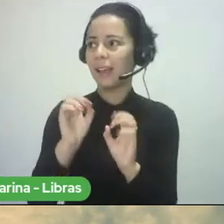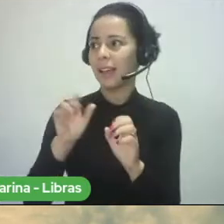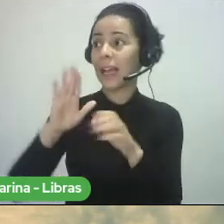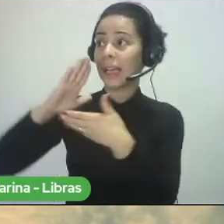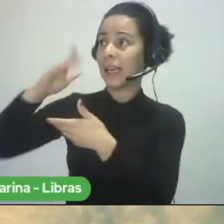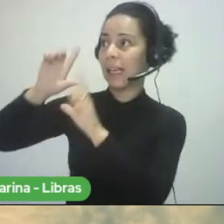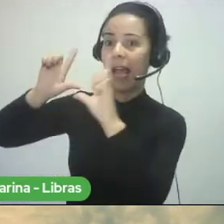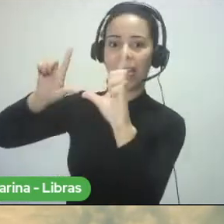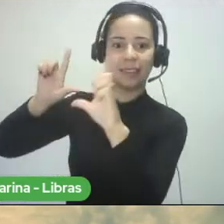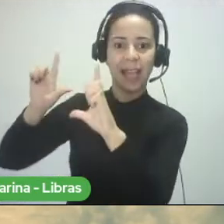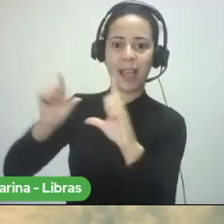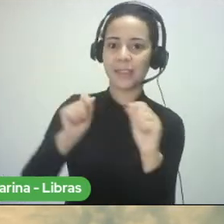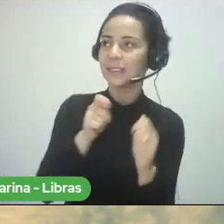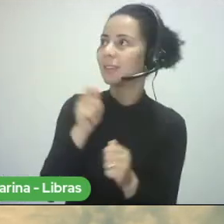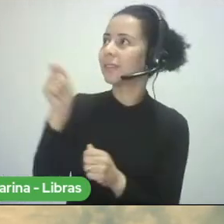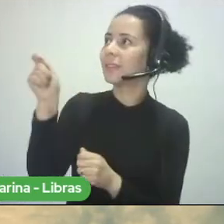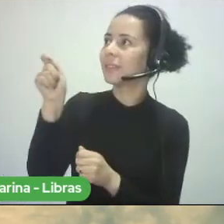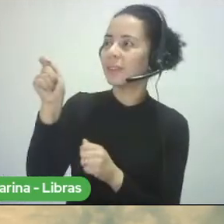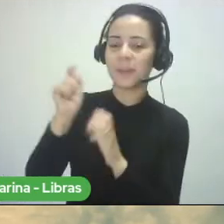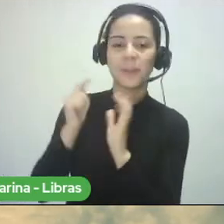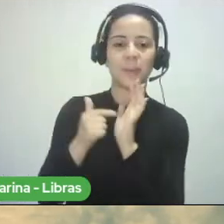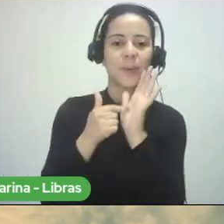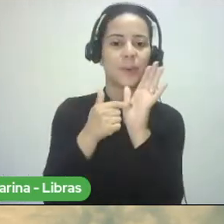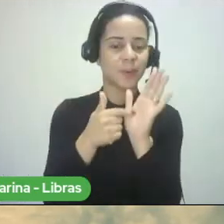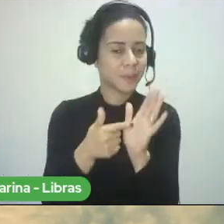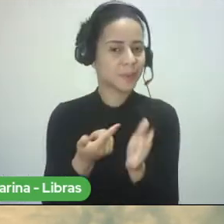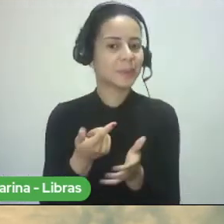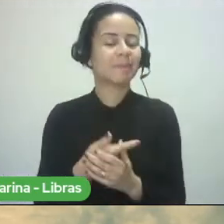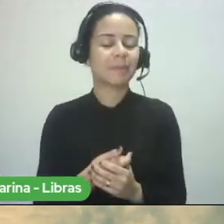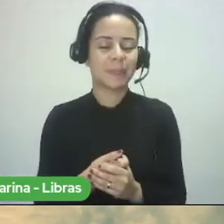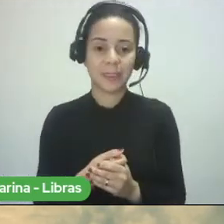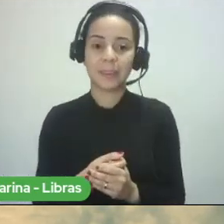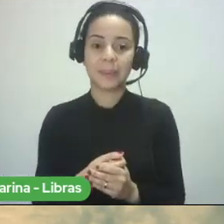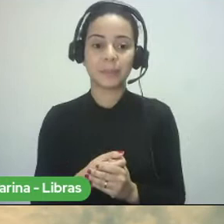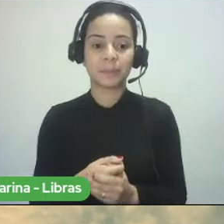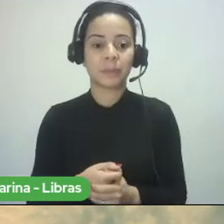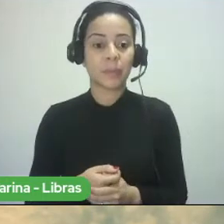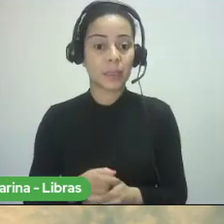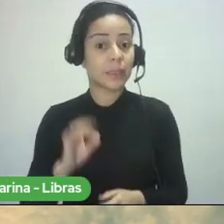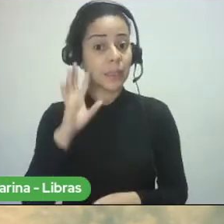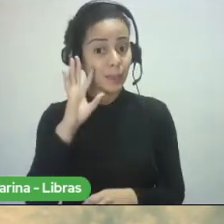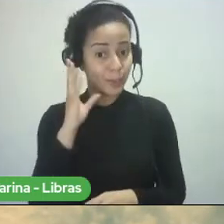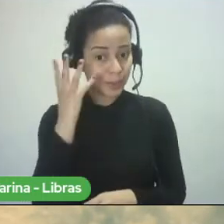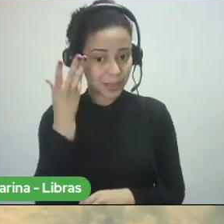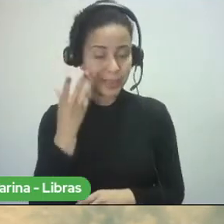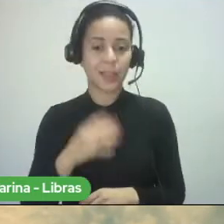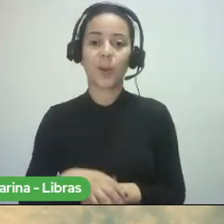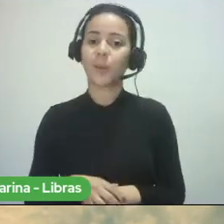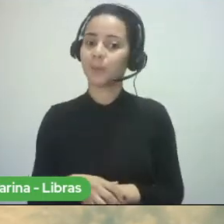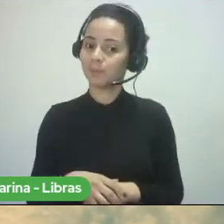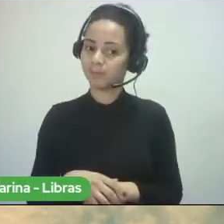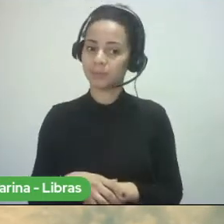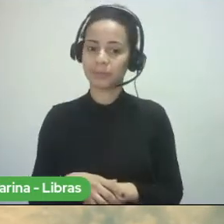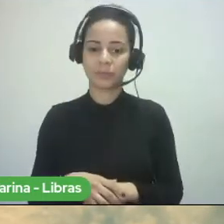estivesse dentro da sala. E no meu caso, Six, isso gerou muito mais